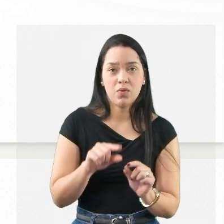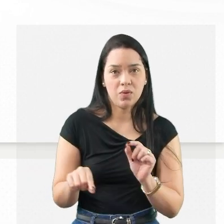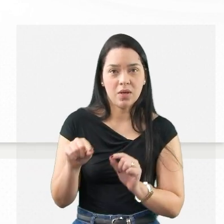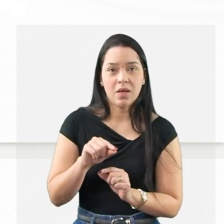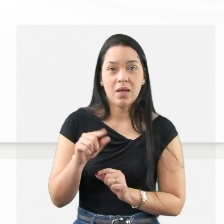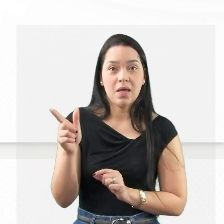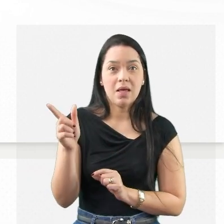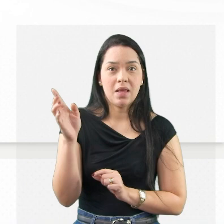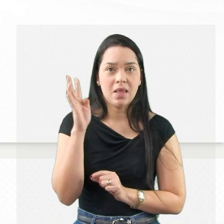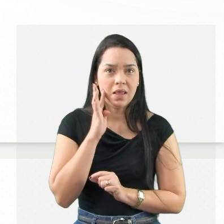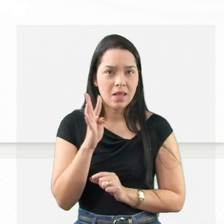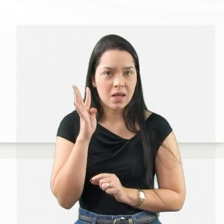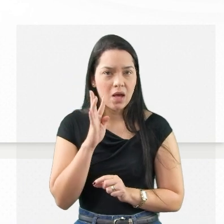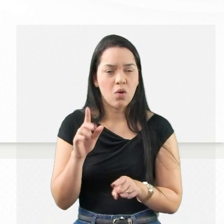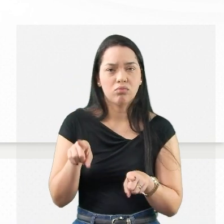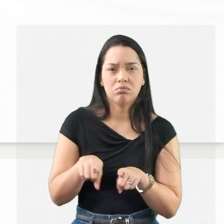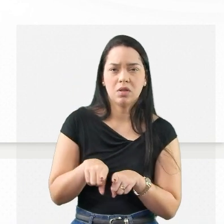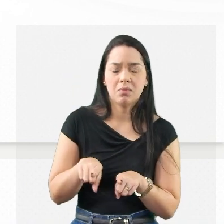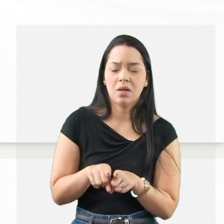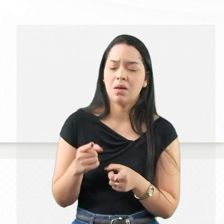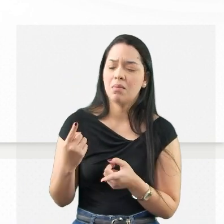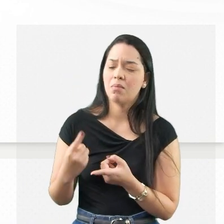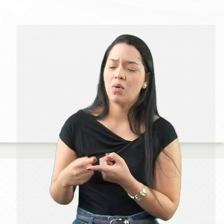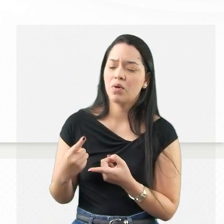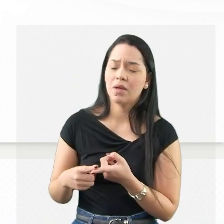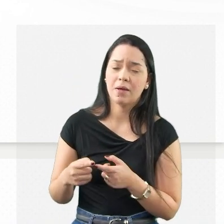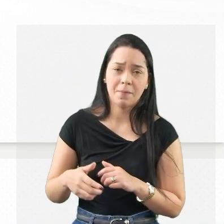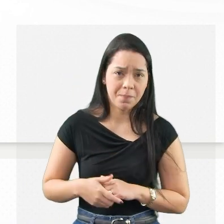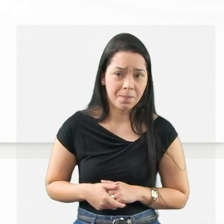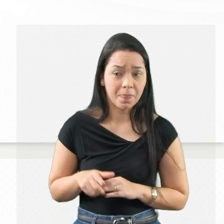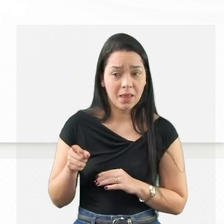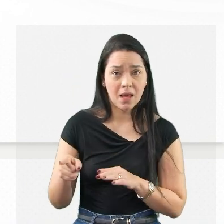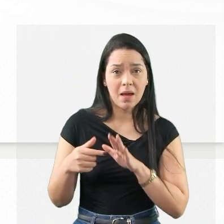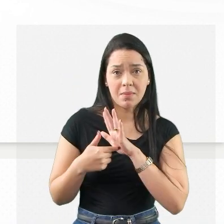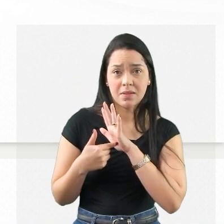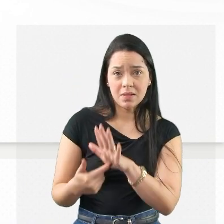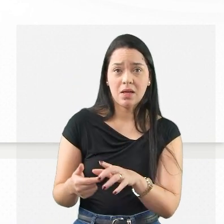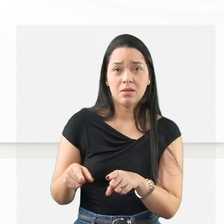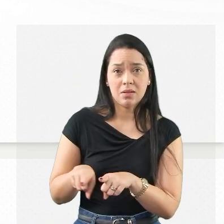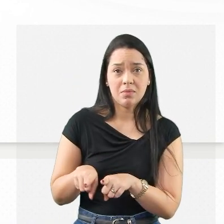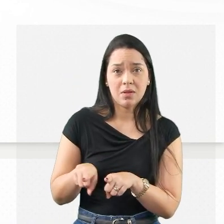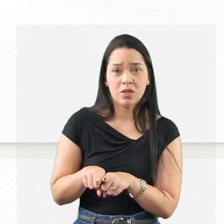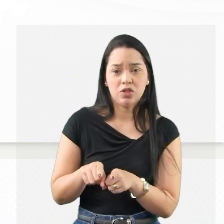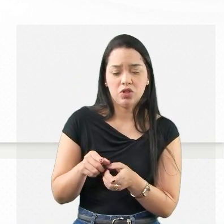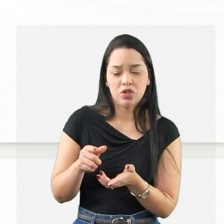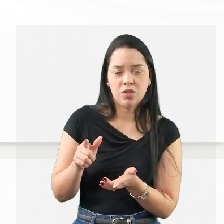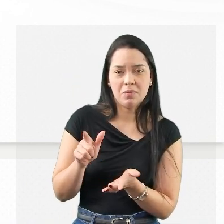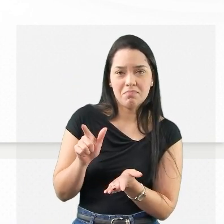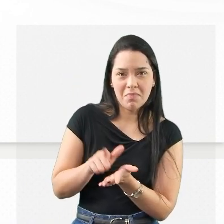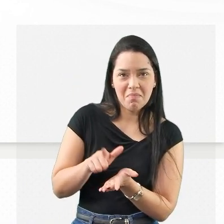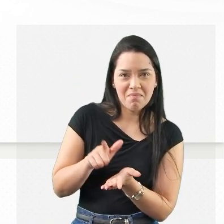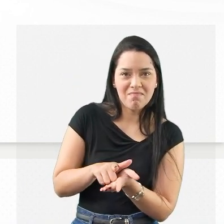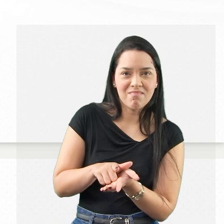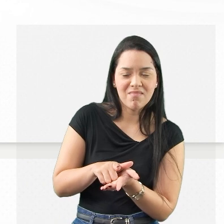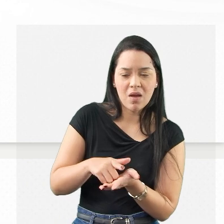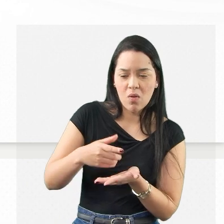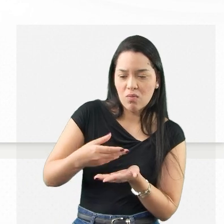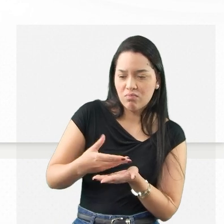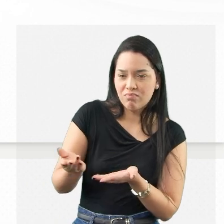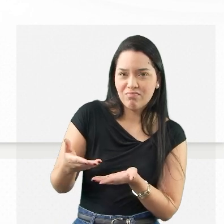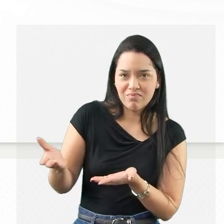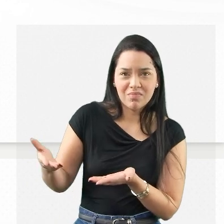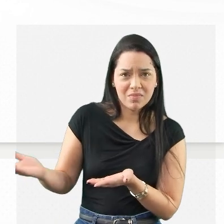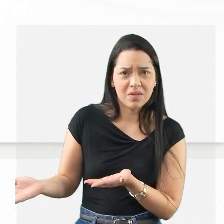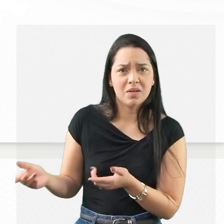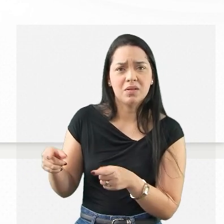legal, é a forma de circulação. Por quê? Porque ele é apresentado em forma de folhetos, né? A gente vai ver que ele é apresentado